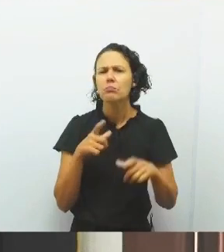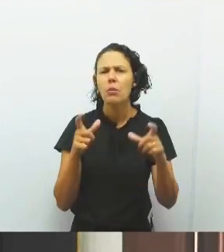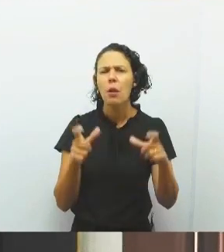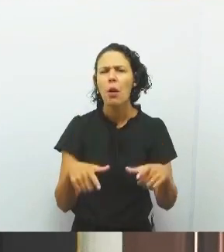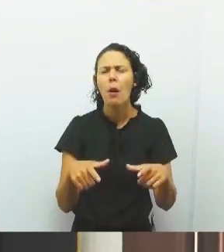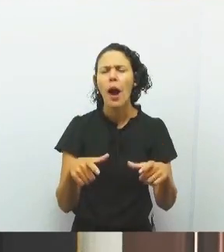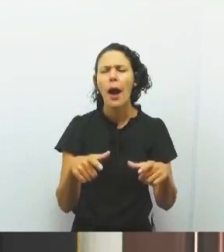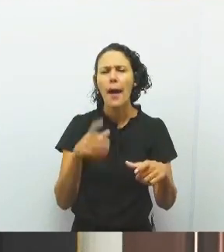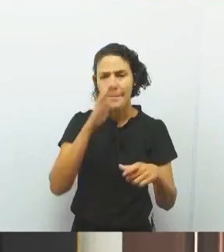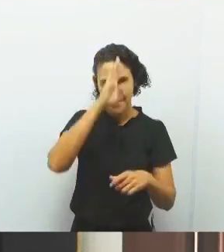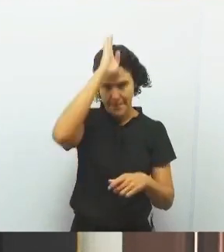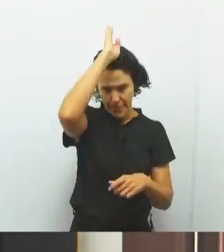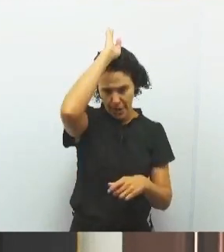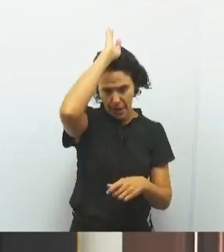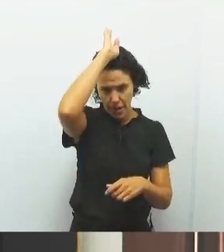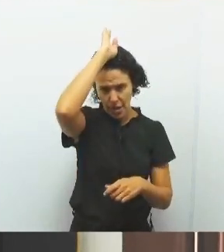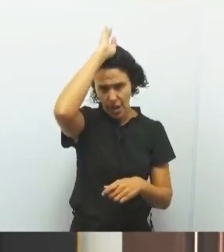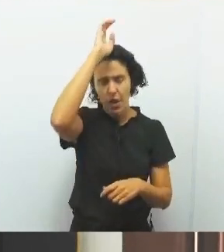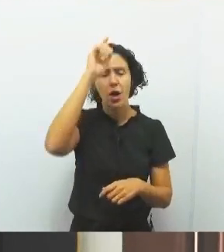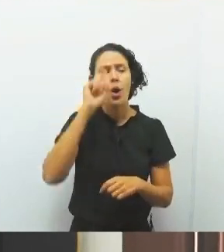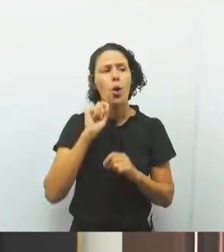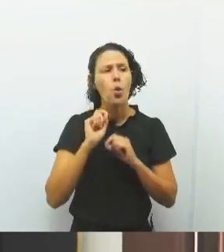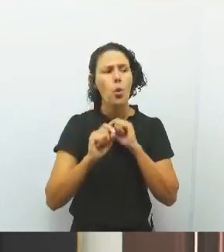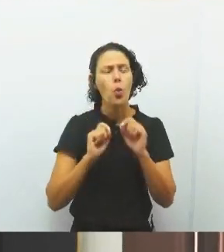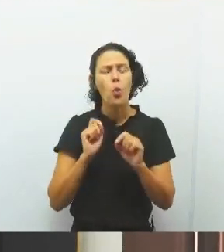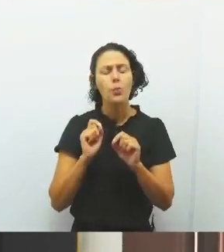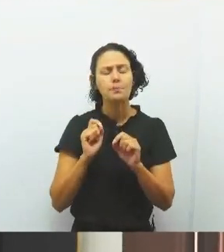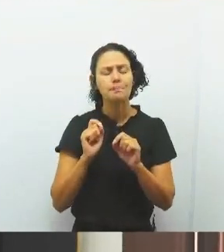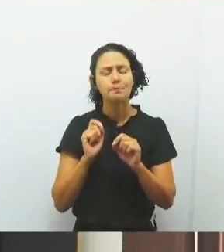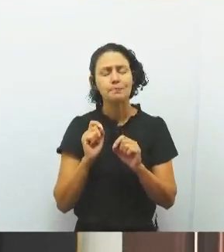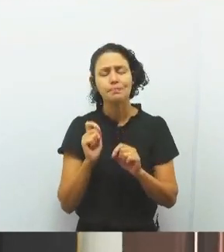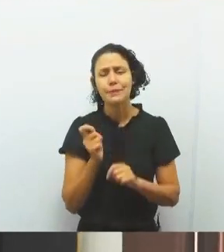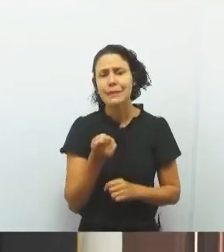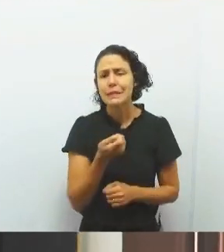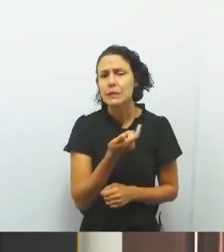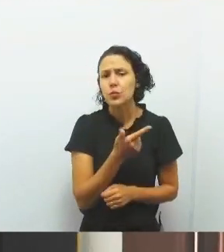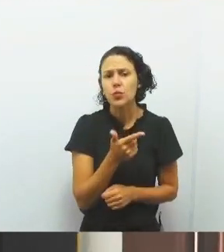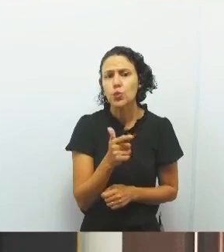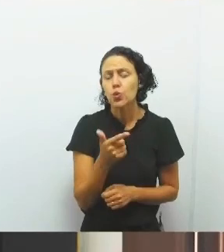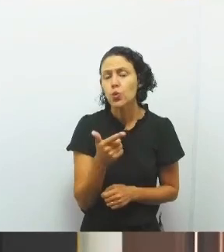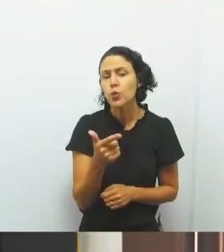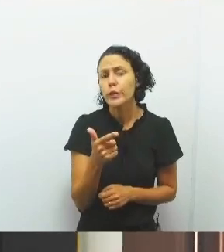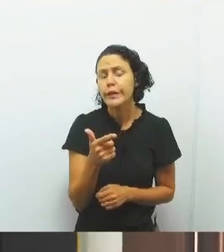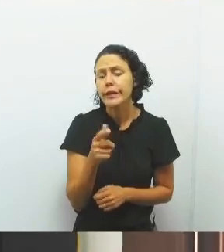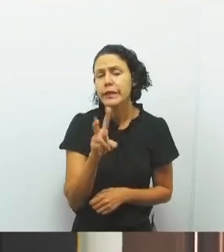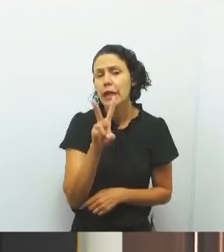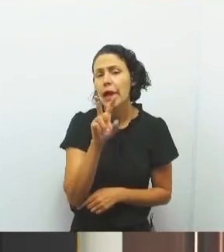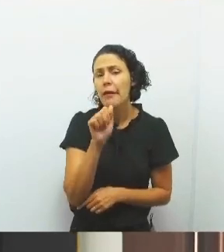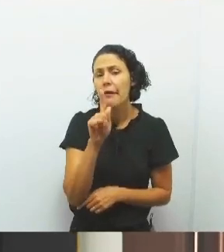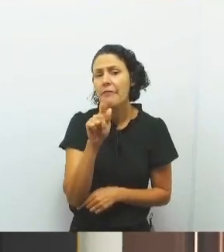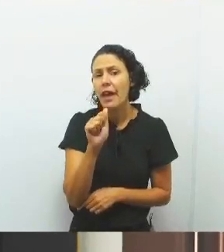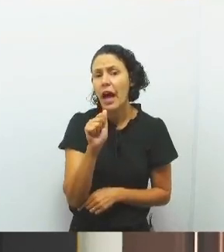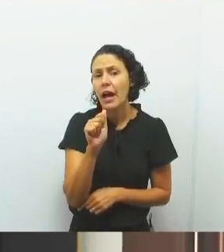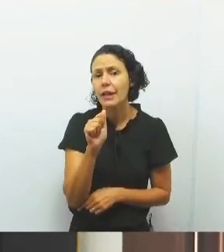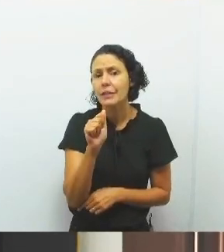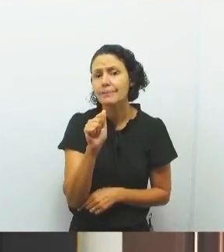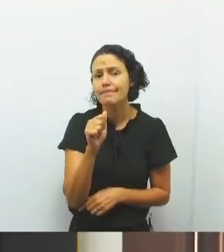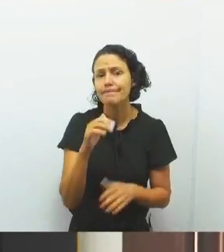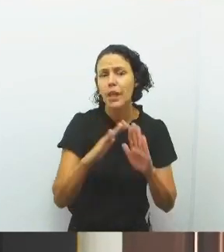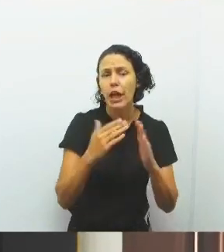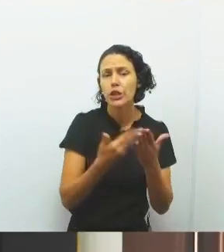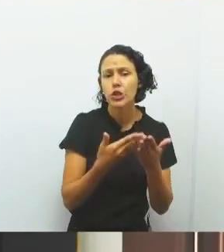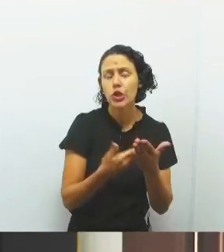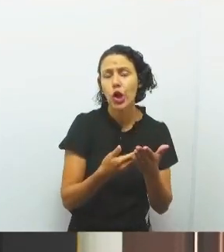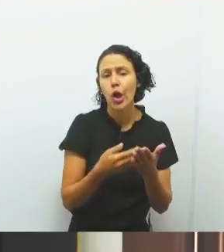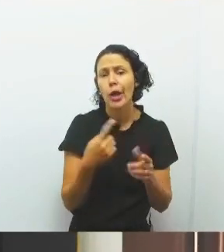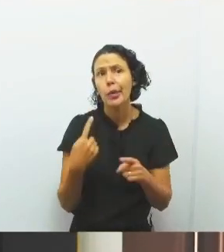Palmeiras Júlio César Laranjeira não tem vaga por da quantidade de criança que é ali e ali